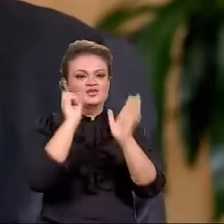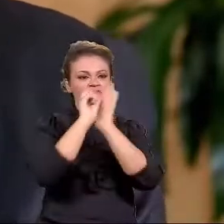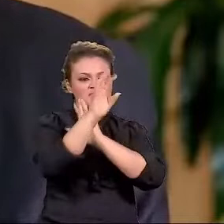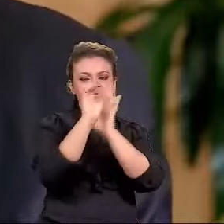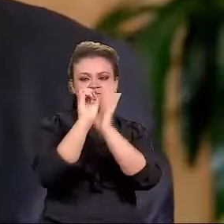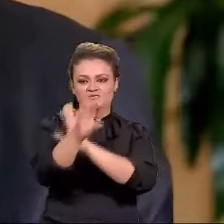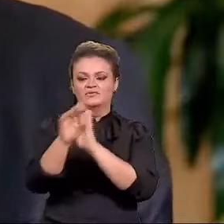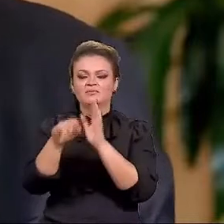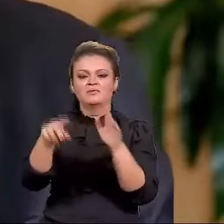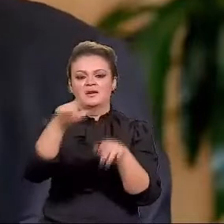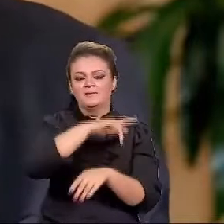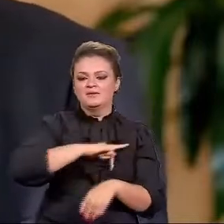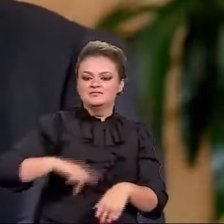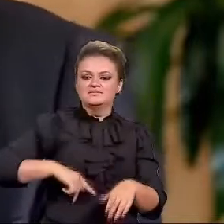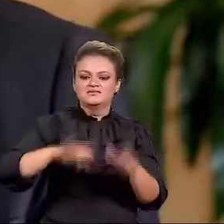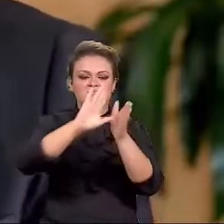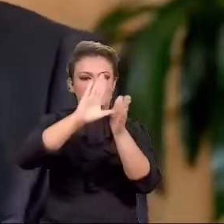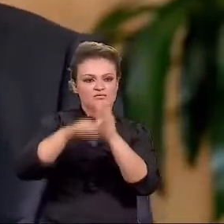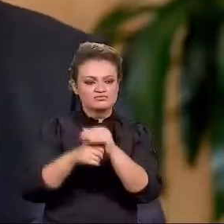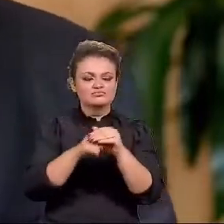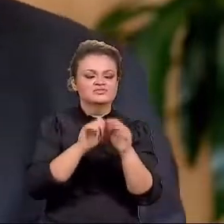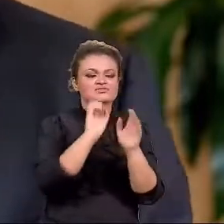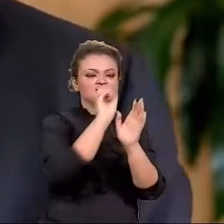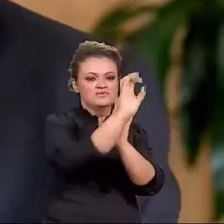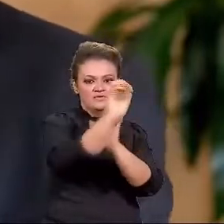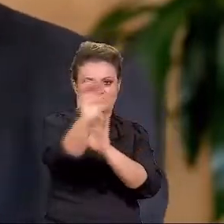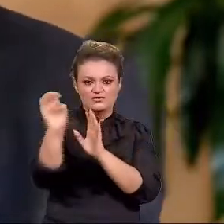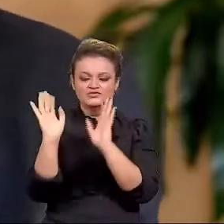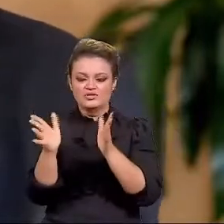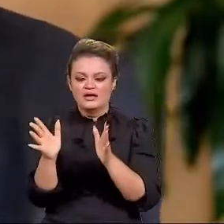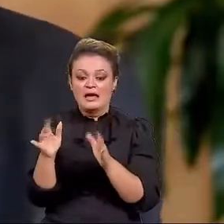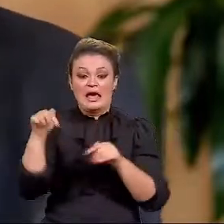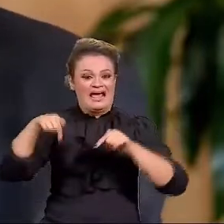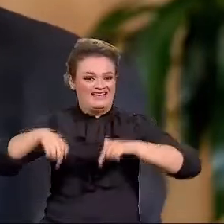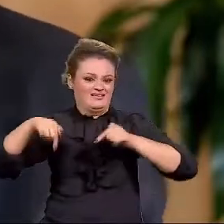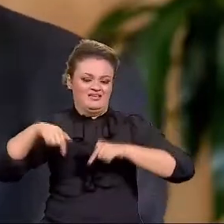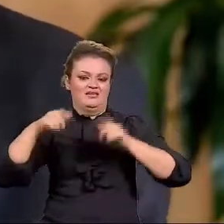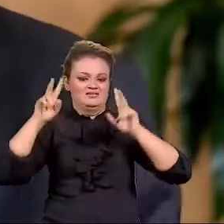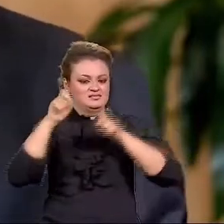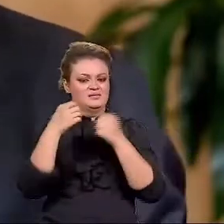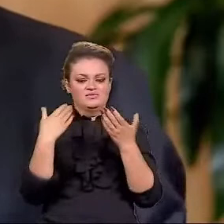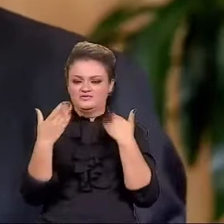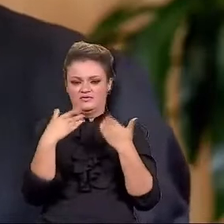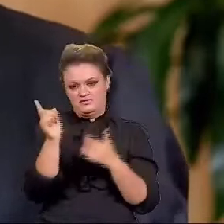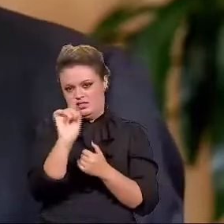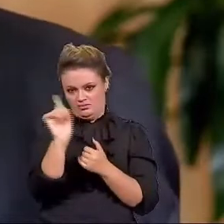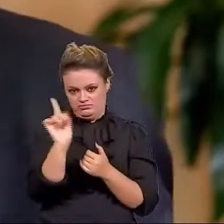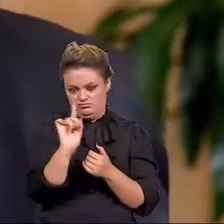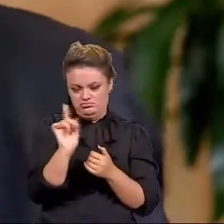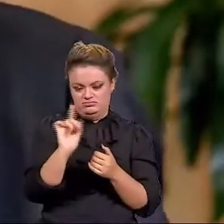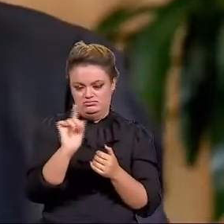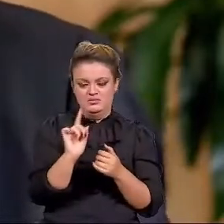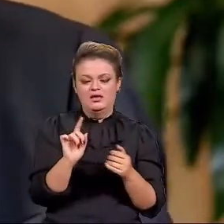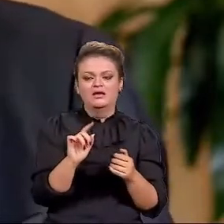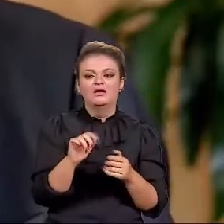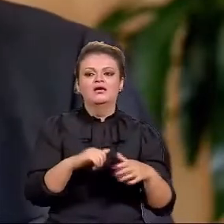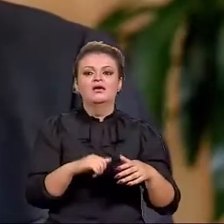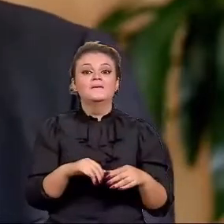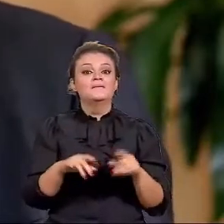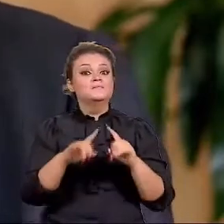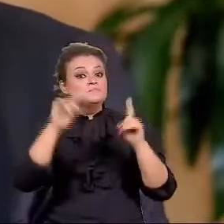ser discutida aqui, porque não é a CELAC que tem que fazer o acordo, é só o Mercosul. Mas eu estou achando a reunião